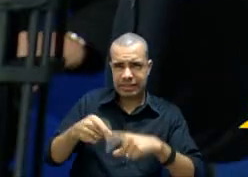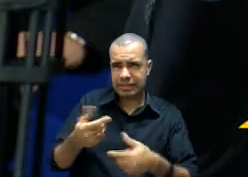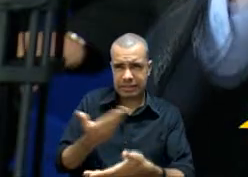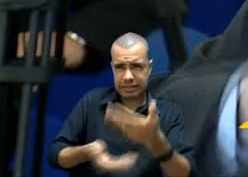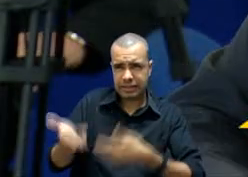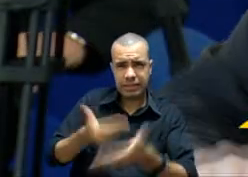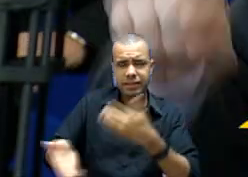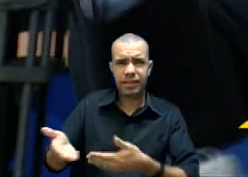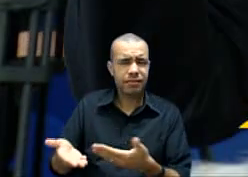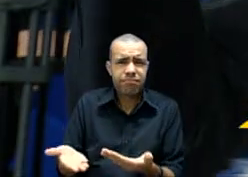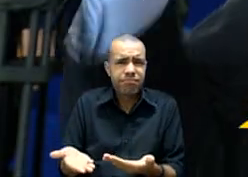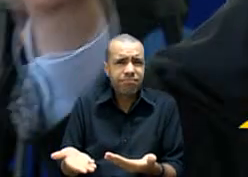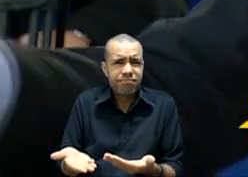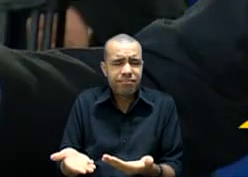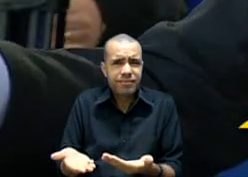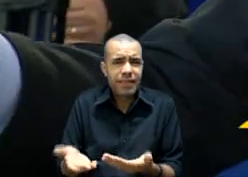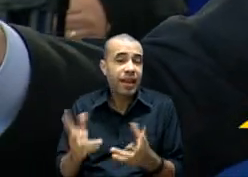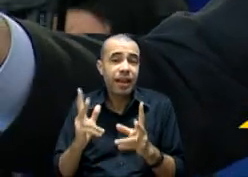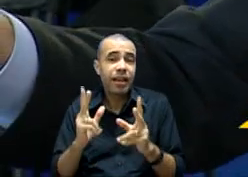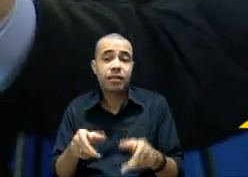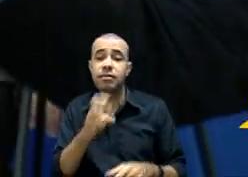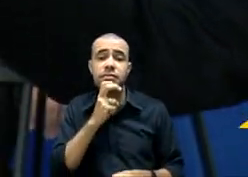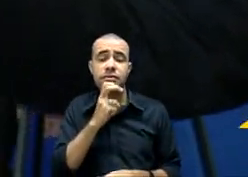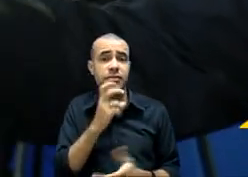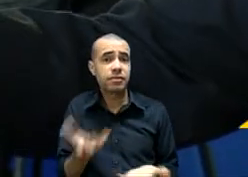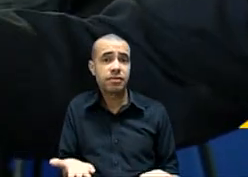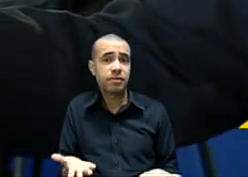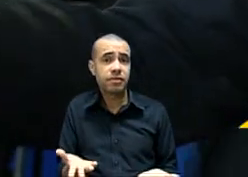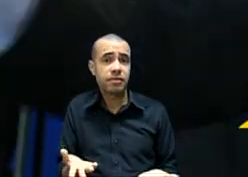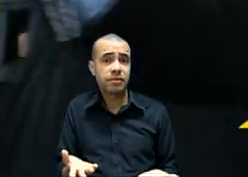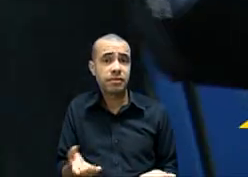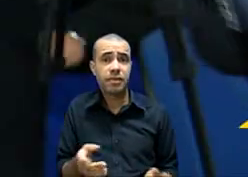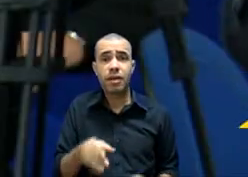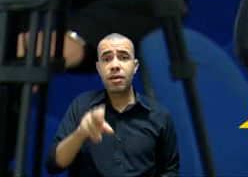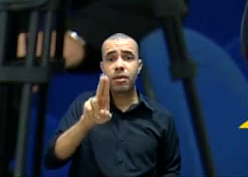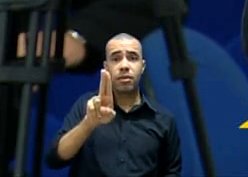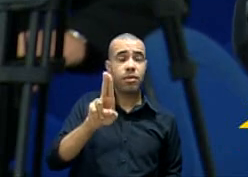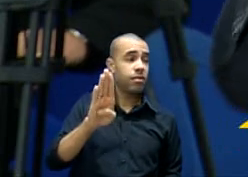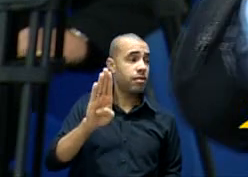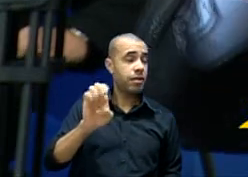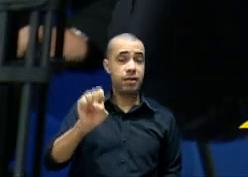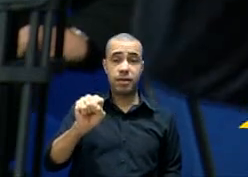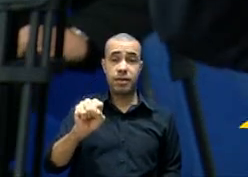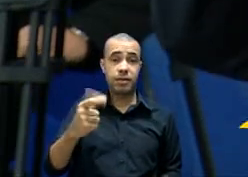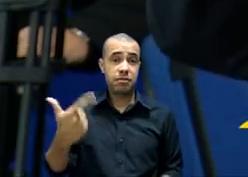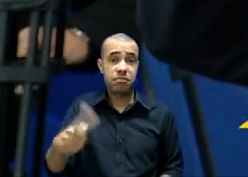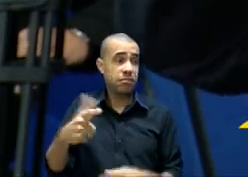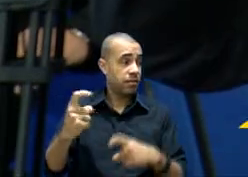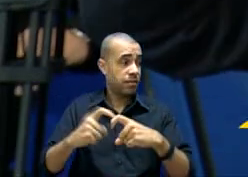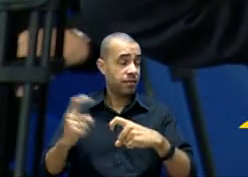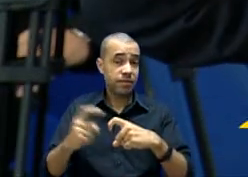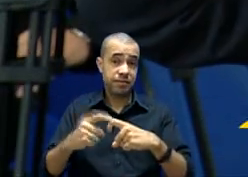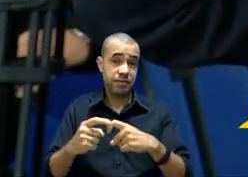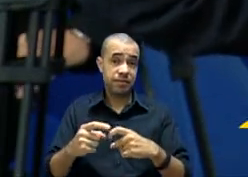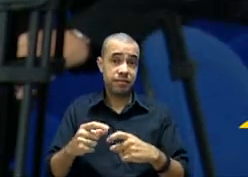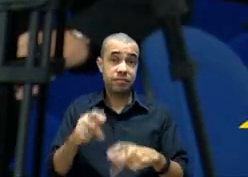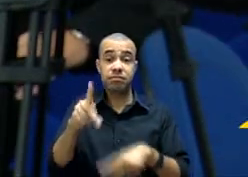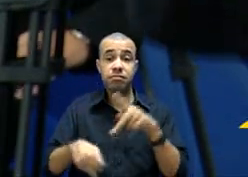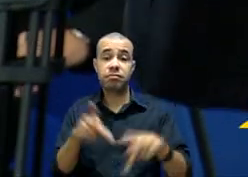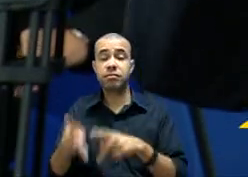dizer, as UBSs não têm médicos. A população chega 2 horas da manhã para ficar, para